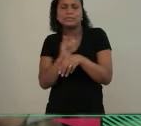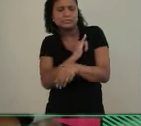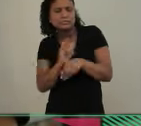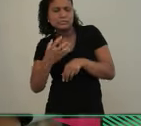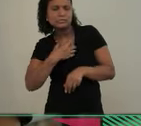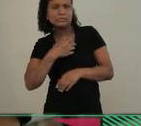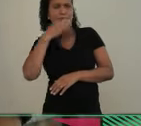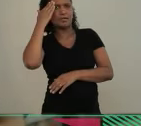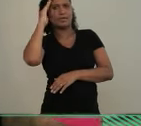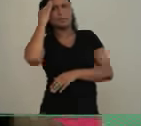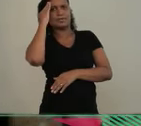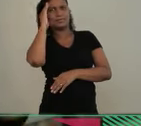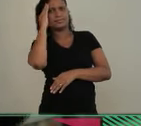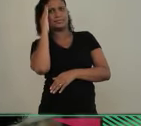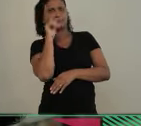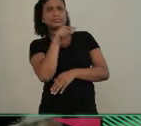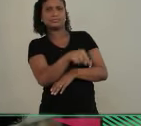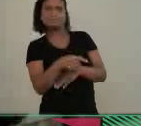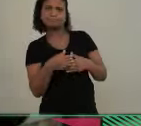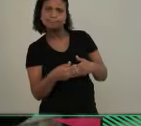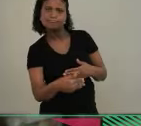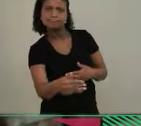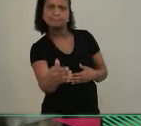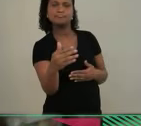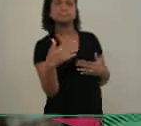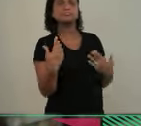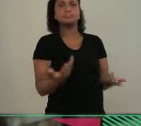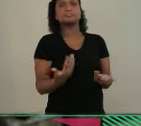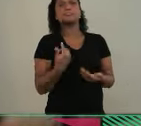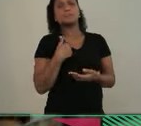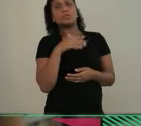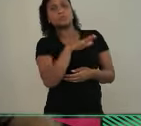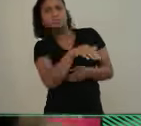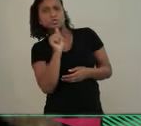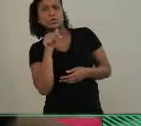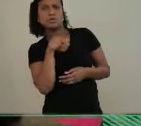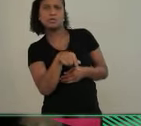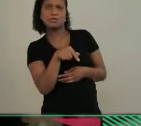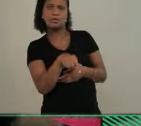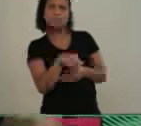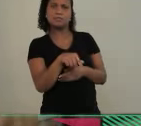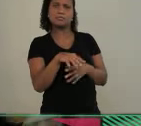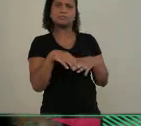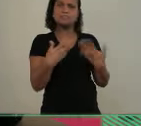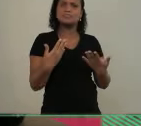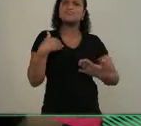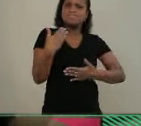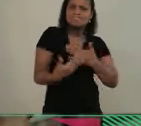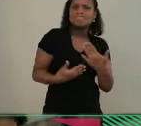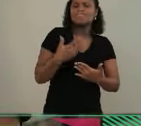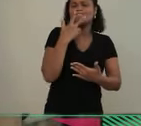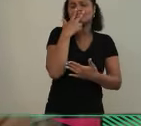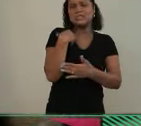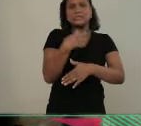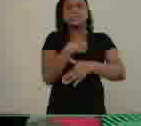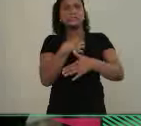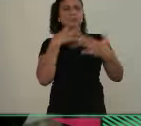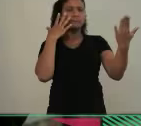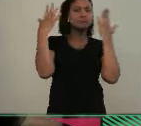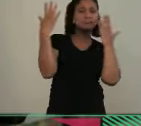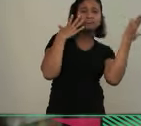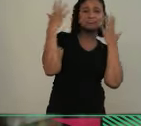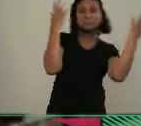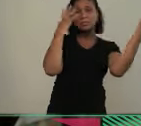e seguir em diante. É o que eu chamei na época, depois que eu passei por isso, de turbilhão, porque é um turbilhão de emoções,